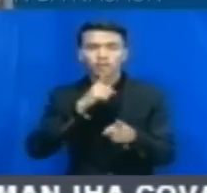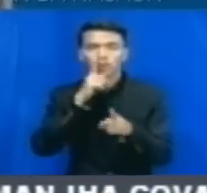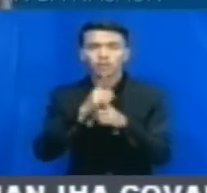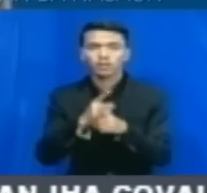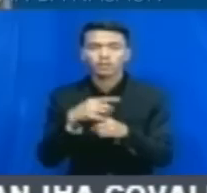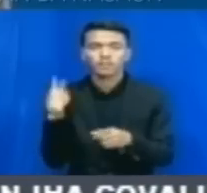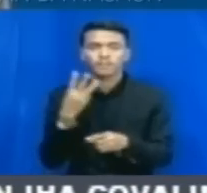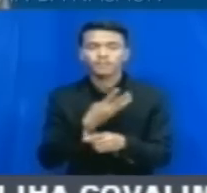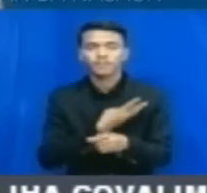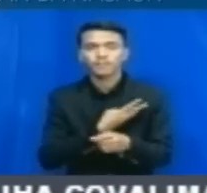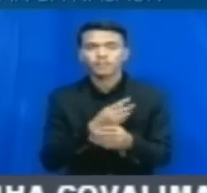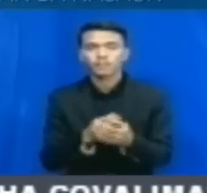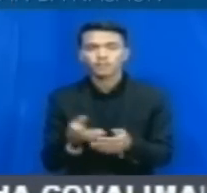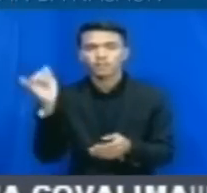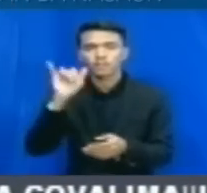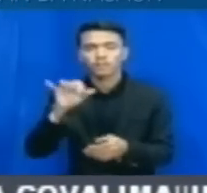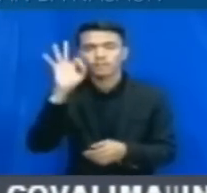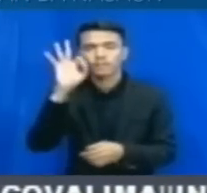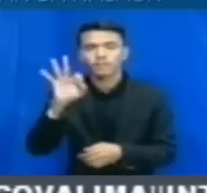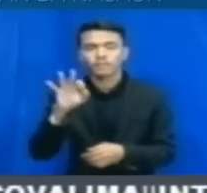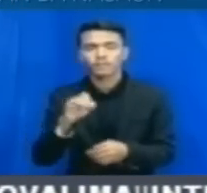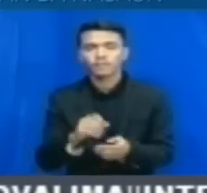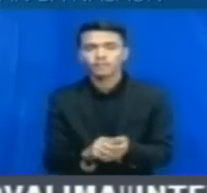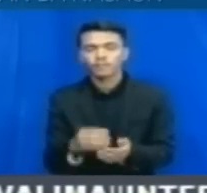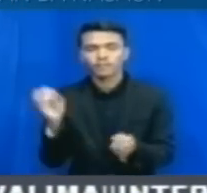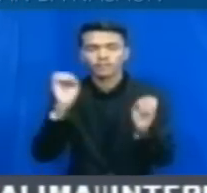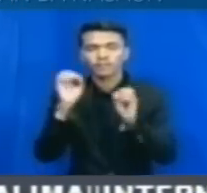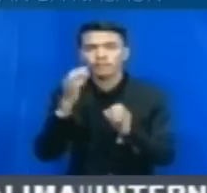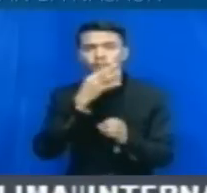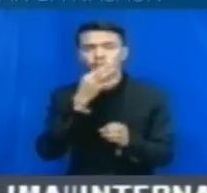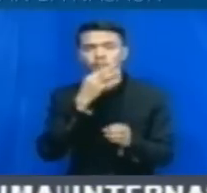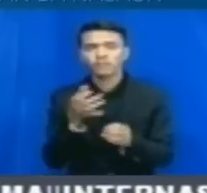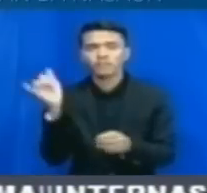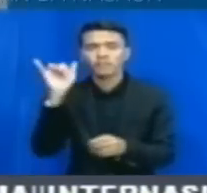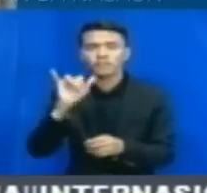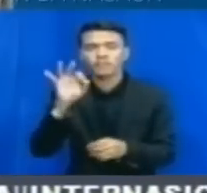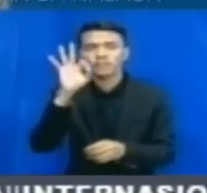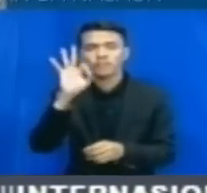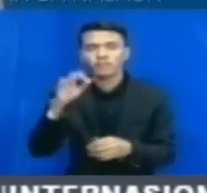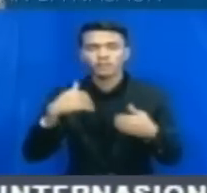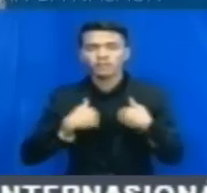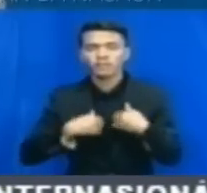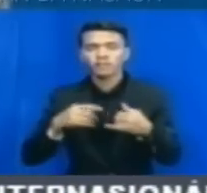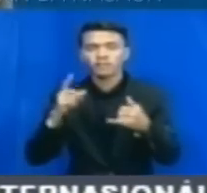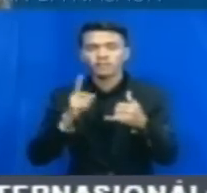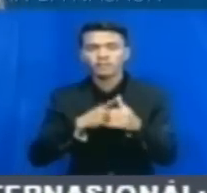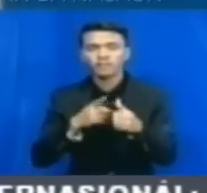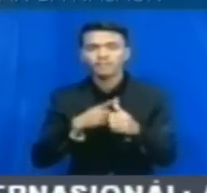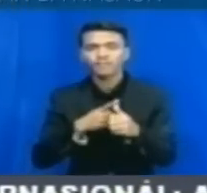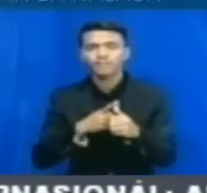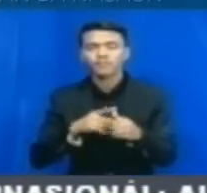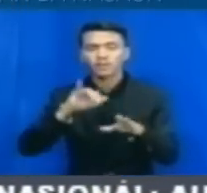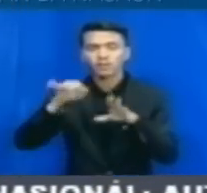tenke presumi katak sirna insia ne laos la osit consumo. Mas si renciane ia indicios